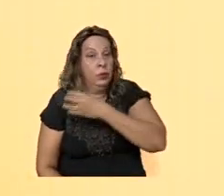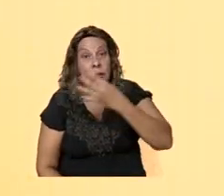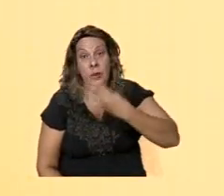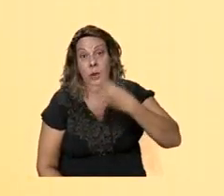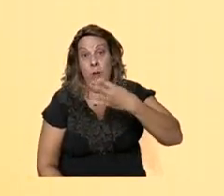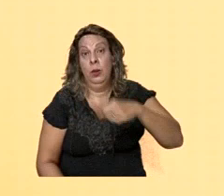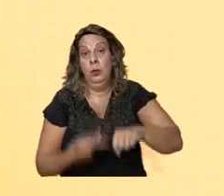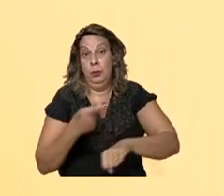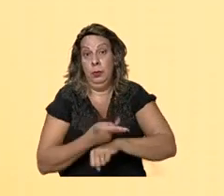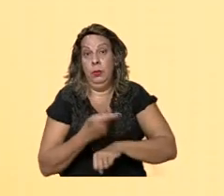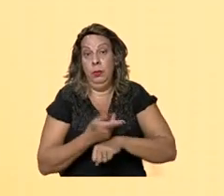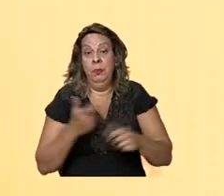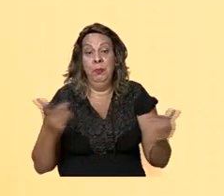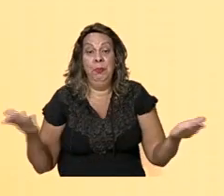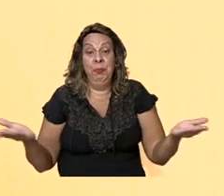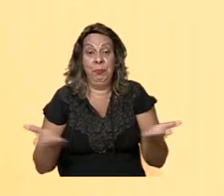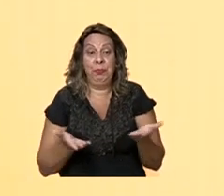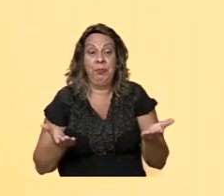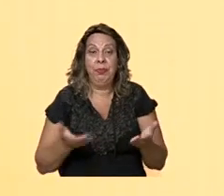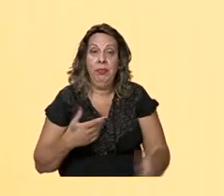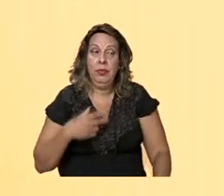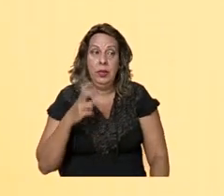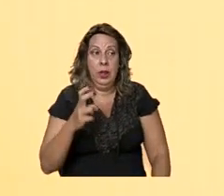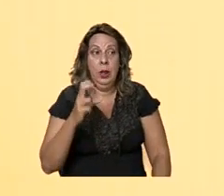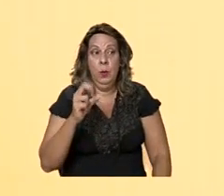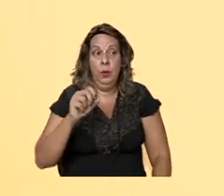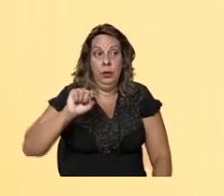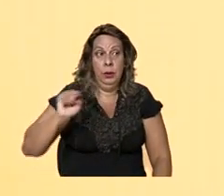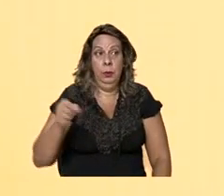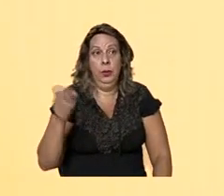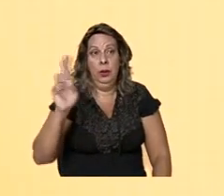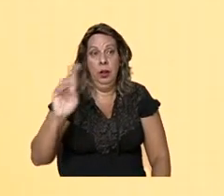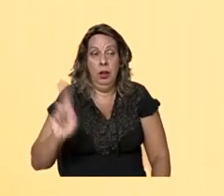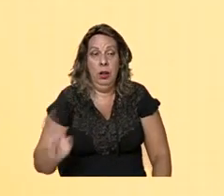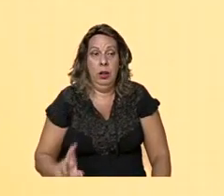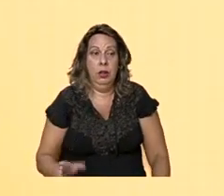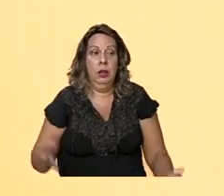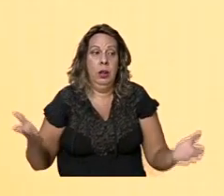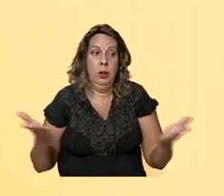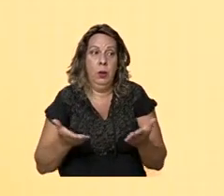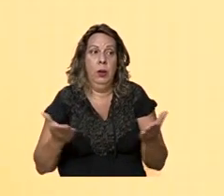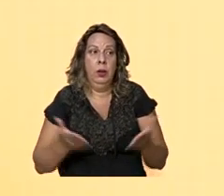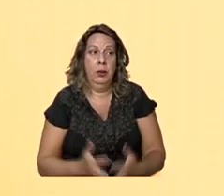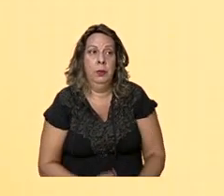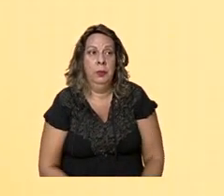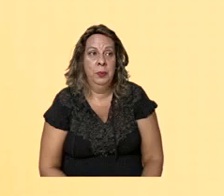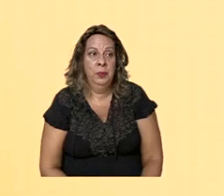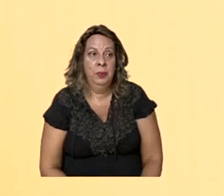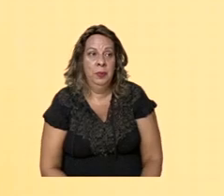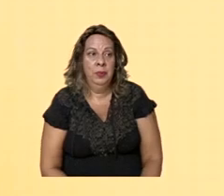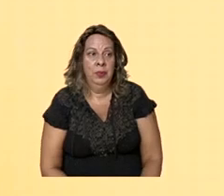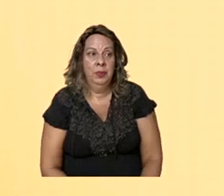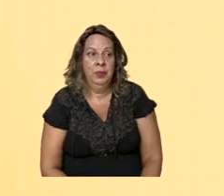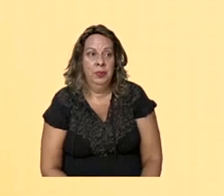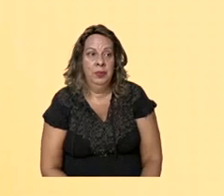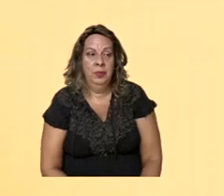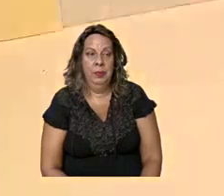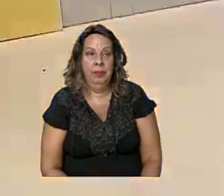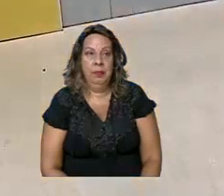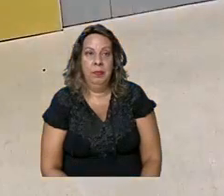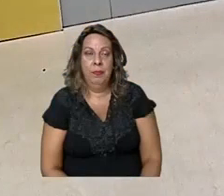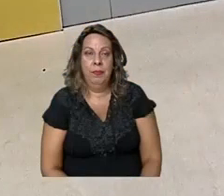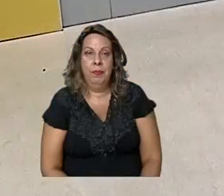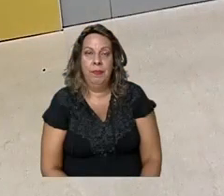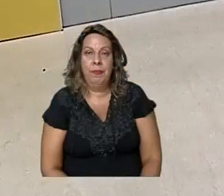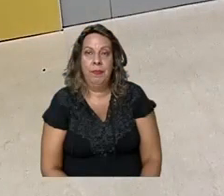prêmio de hoje tem 50 mil reais. 50 mil agora, no quarto prêmio.